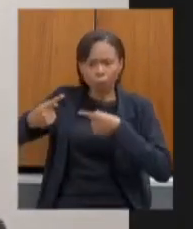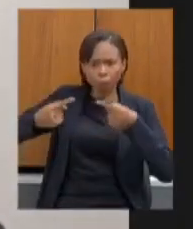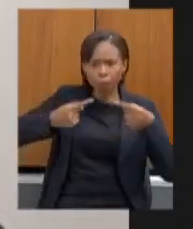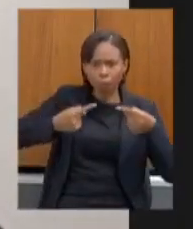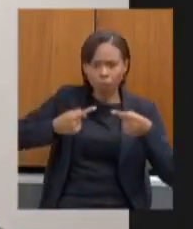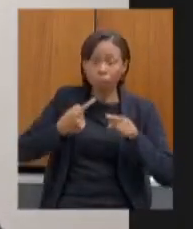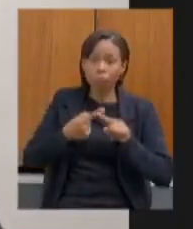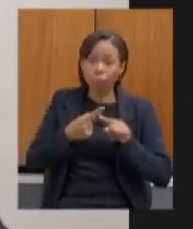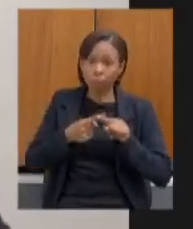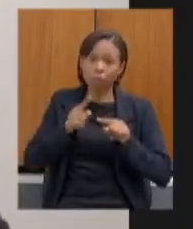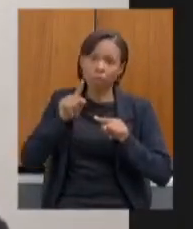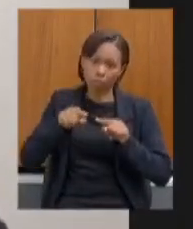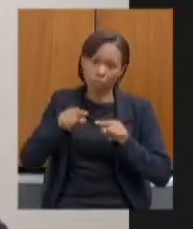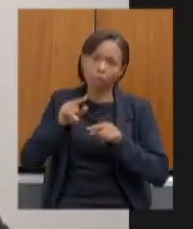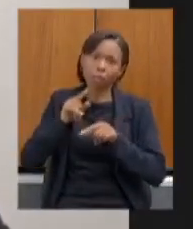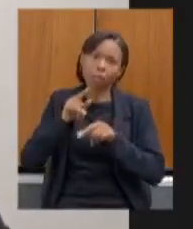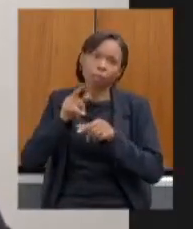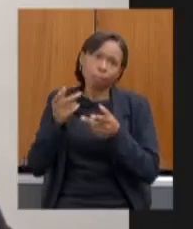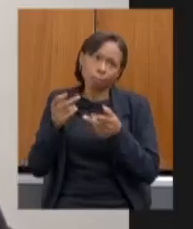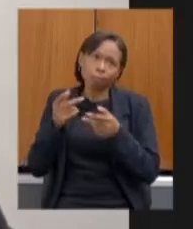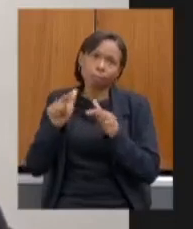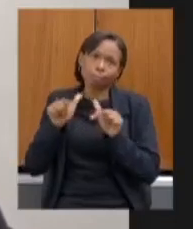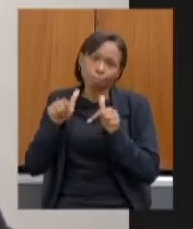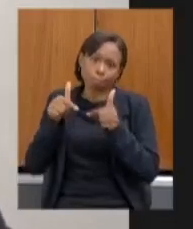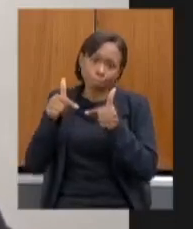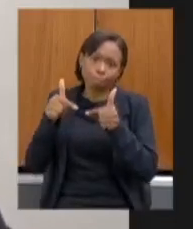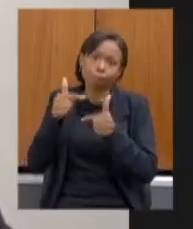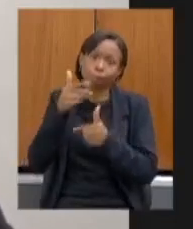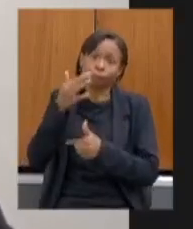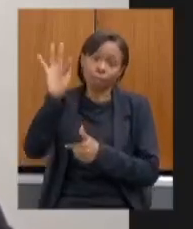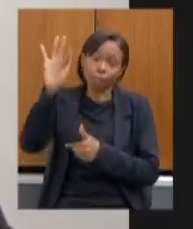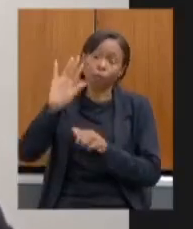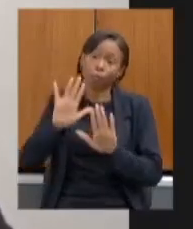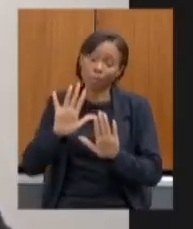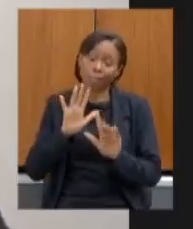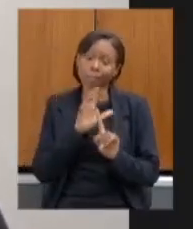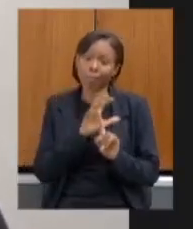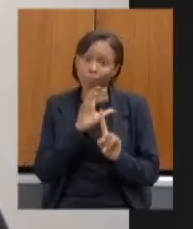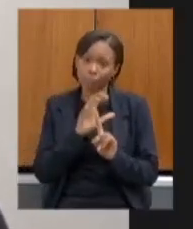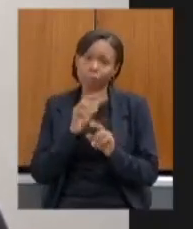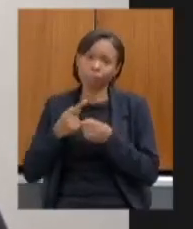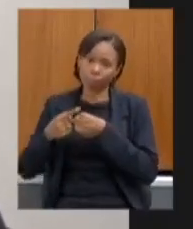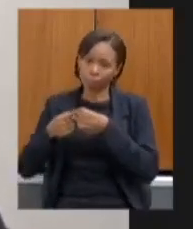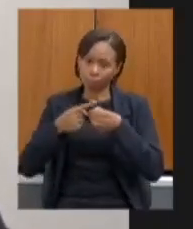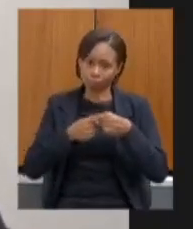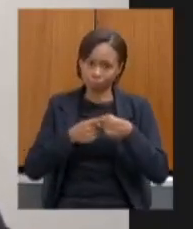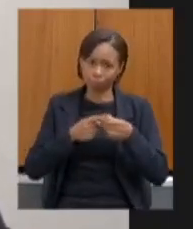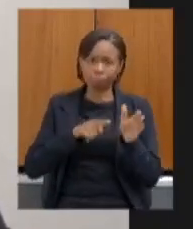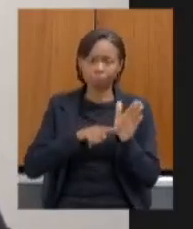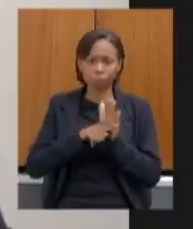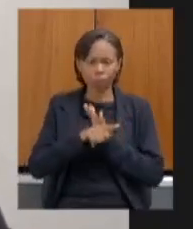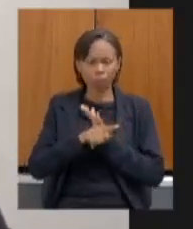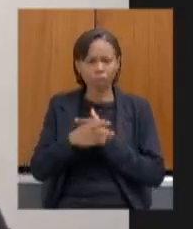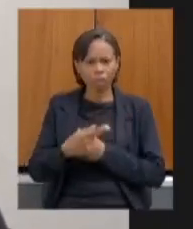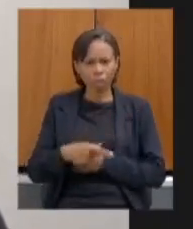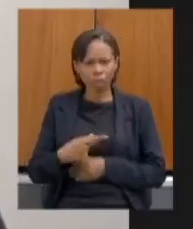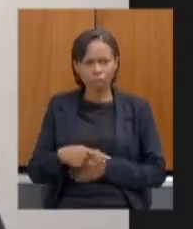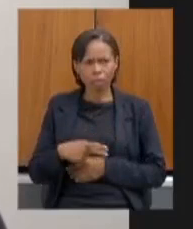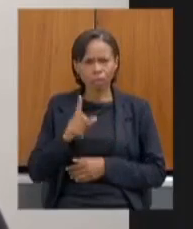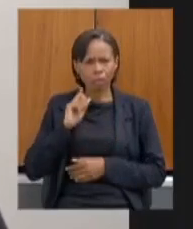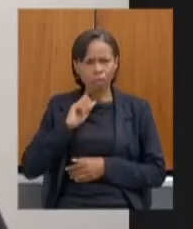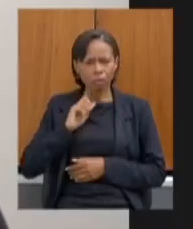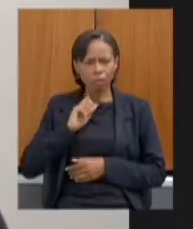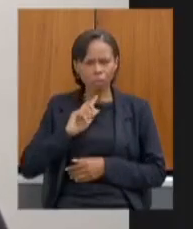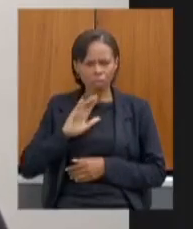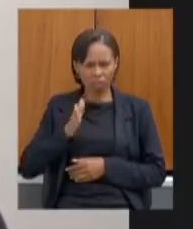e municípios, e se aqui em Minas há alguma discussão, inclusive no âmbito